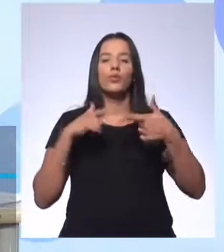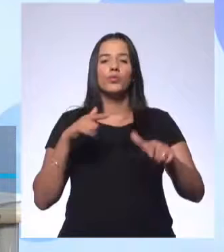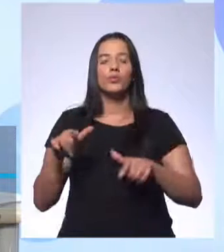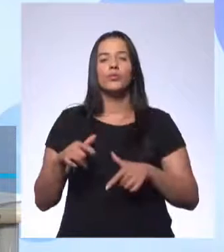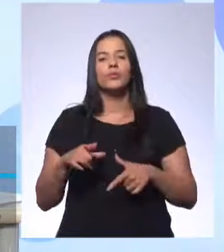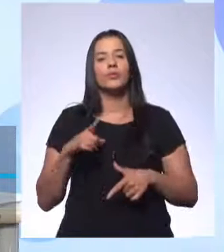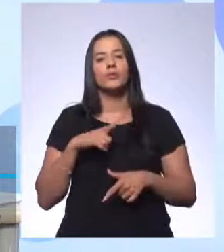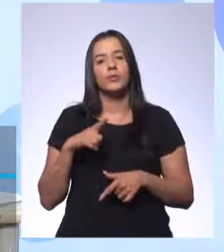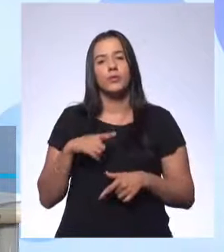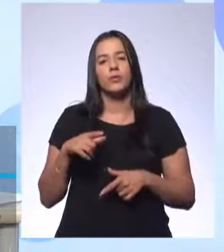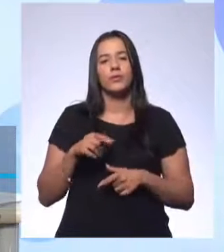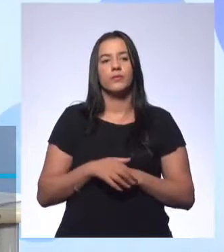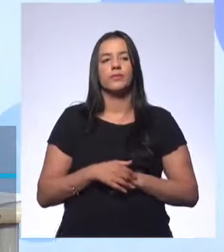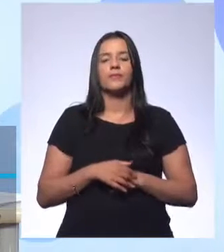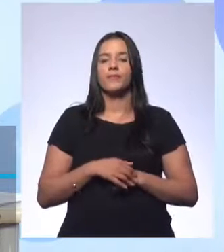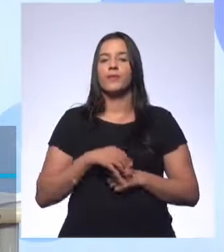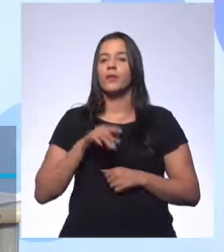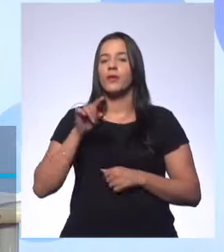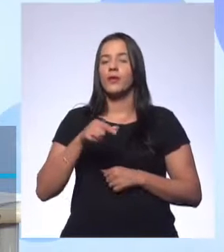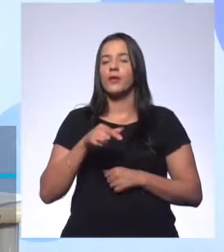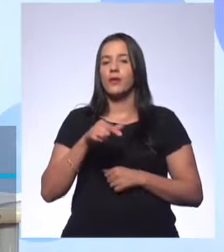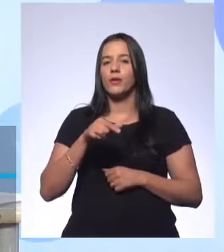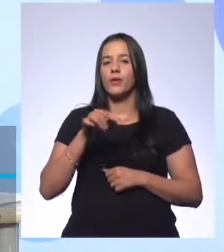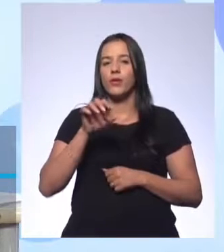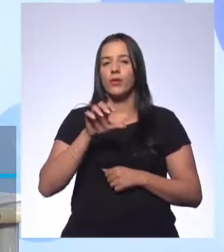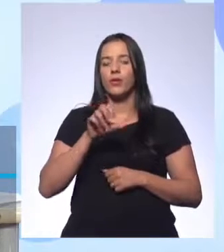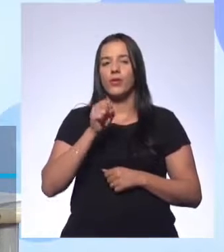elementos. Pei La Torre, Osasco.